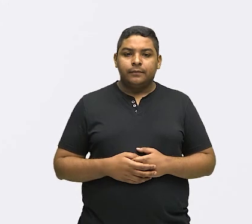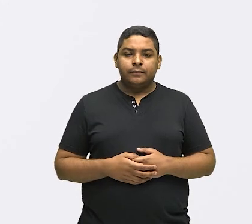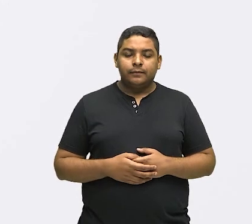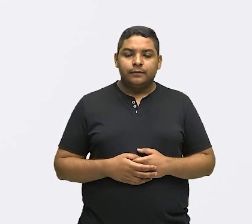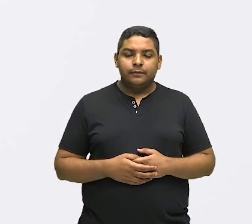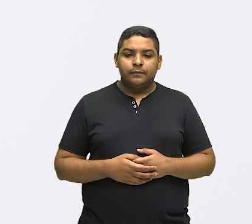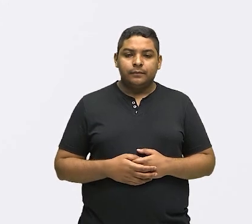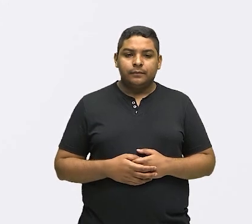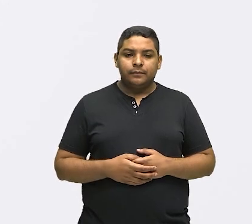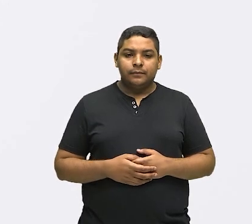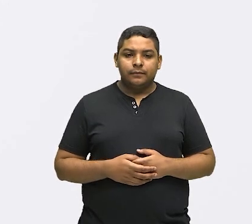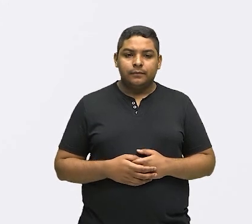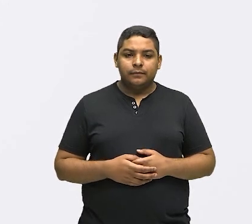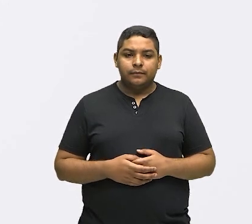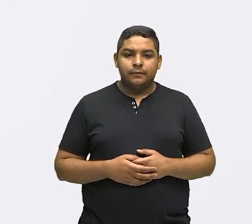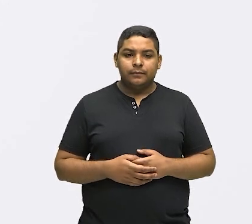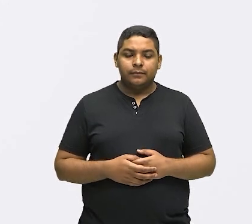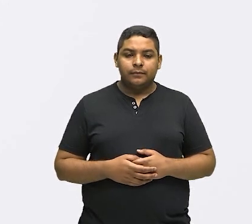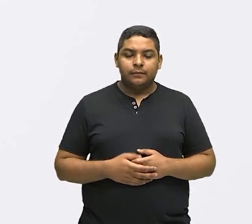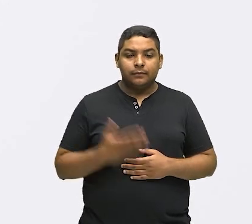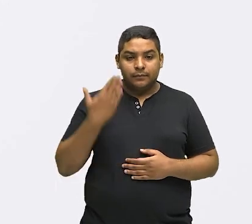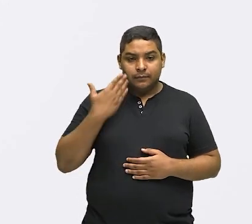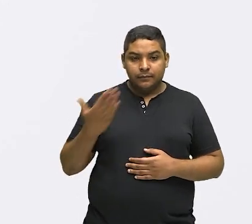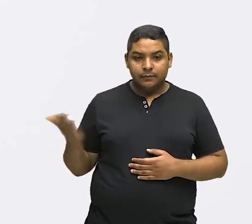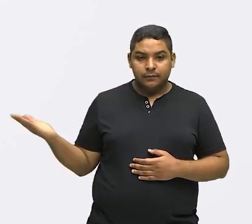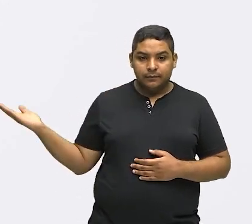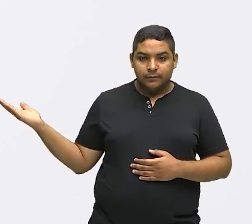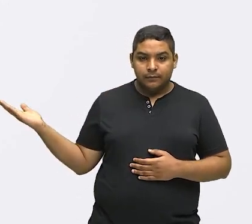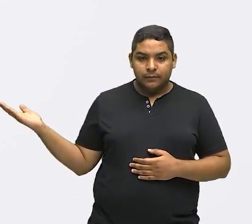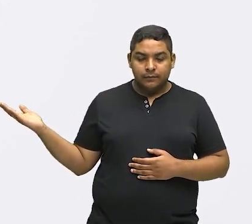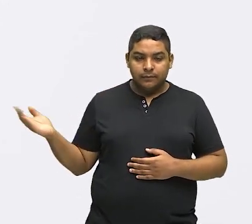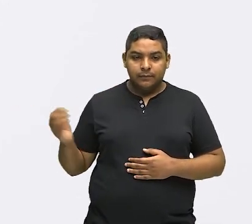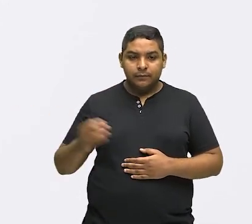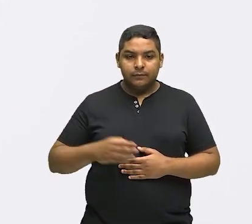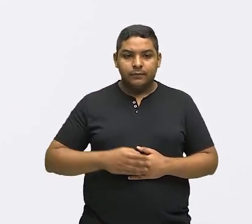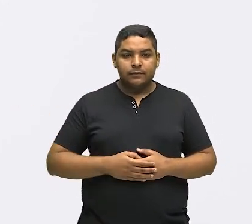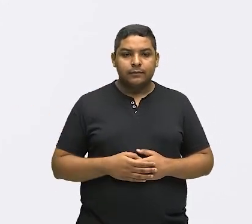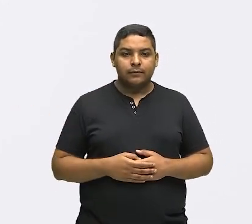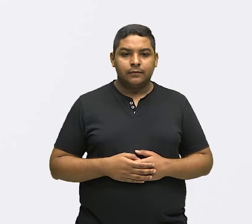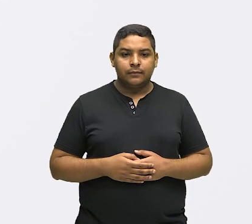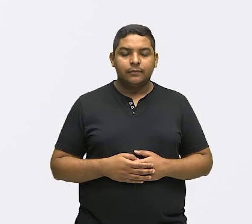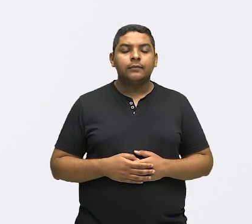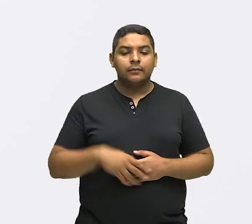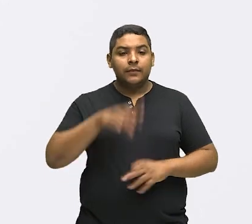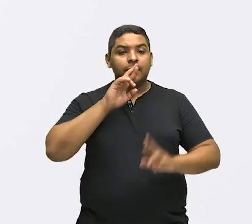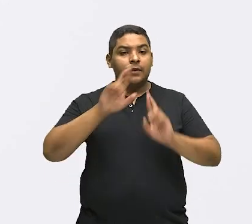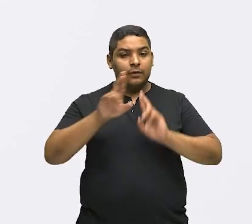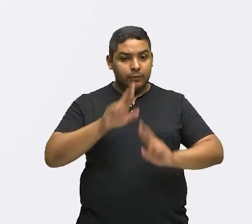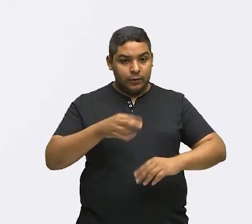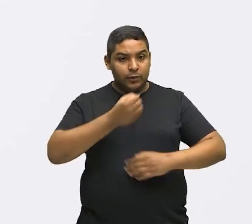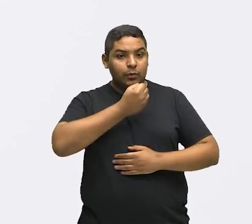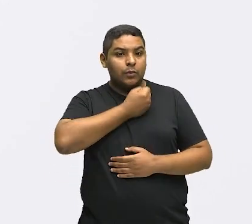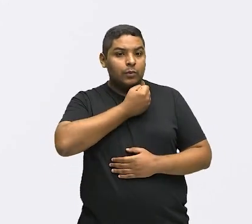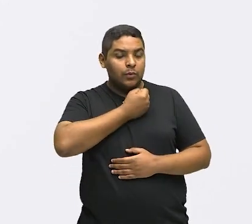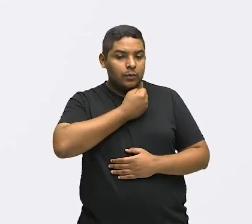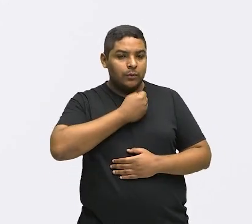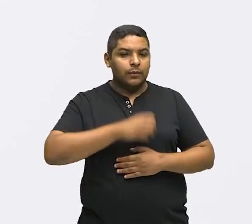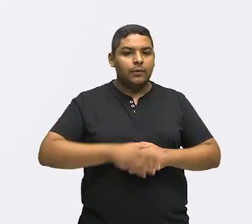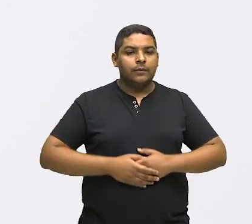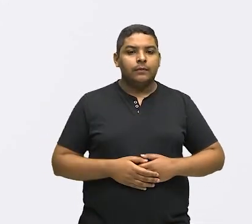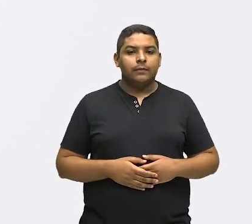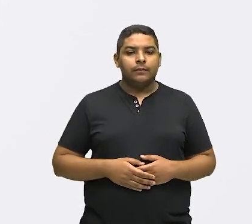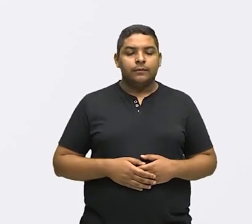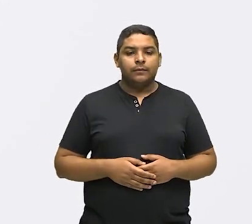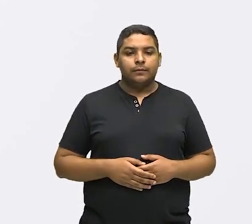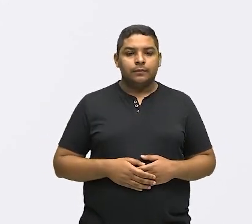Olha só os numbers. Temos a resposta aqui dos numbers, certo? Então nós temos aí, ó, a letra